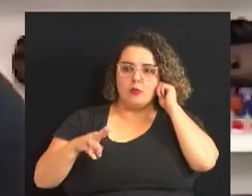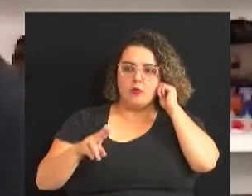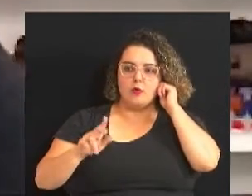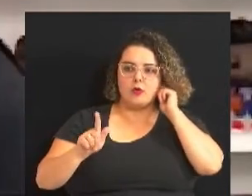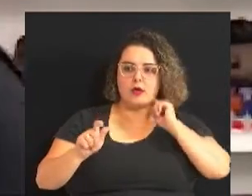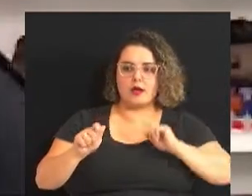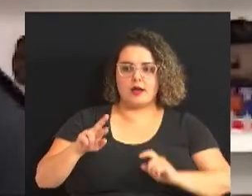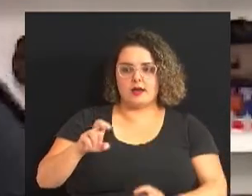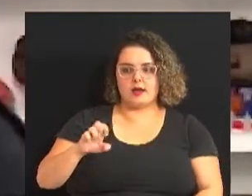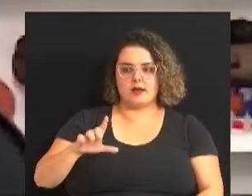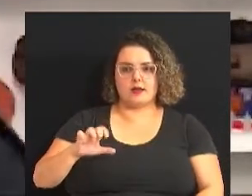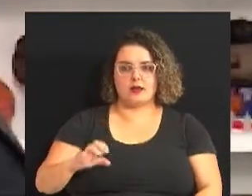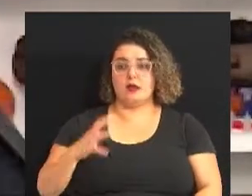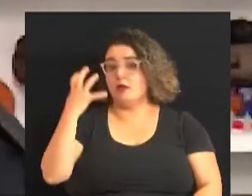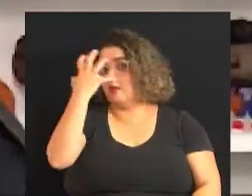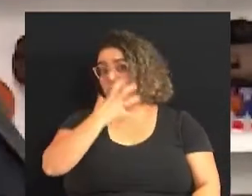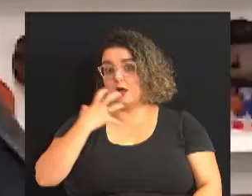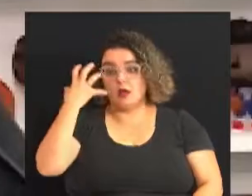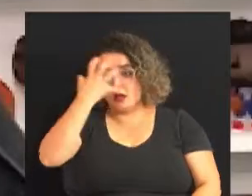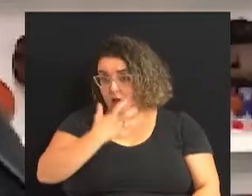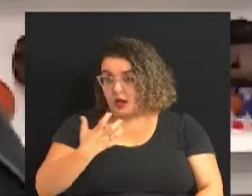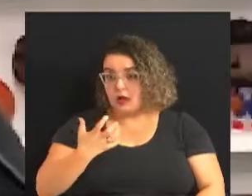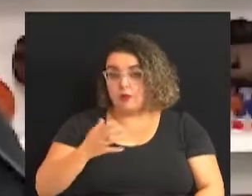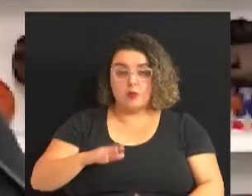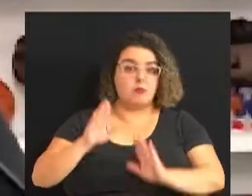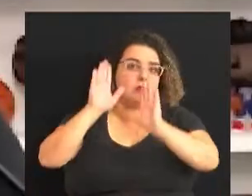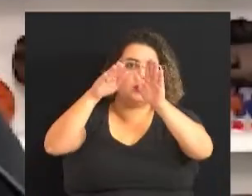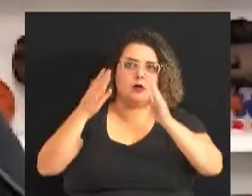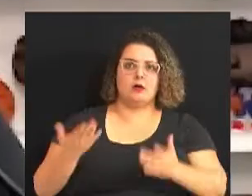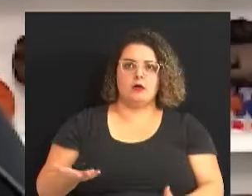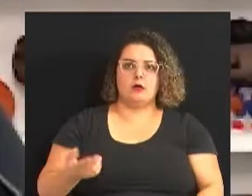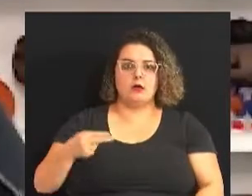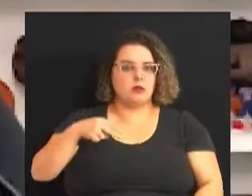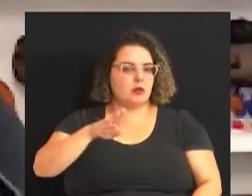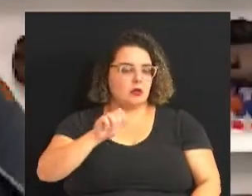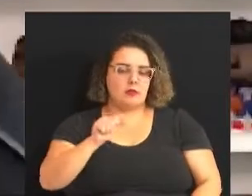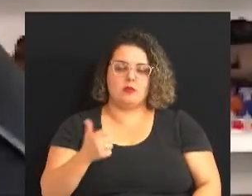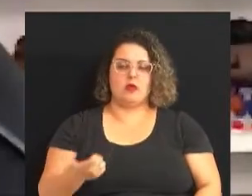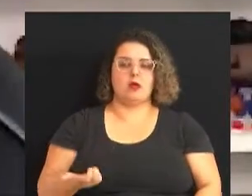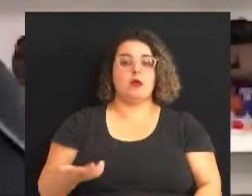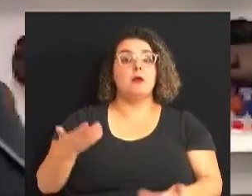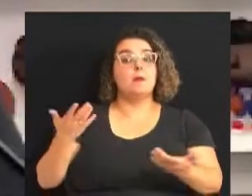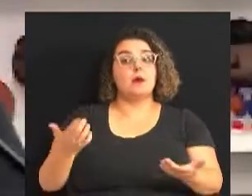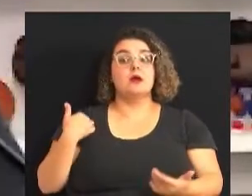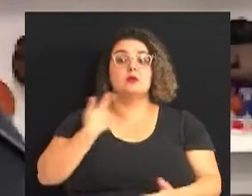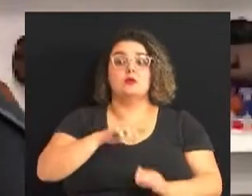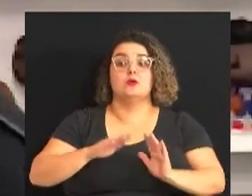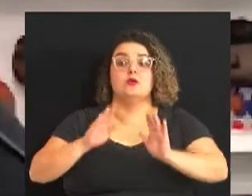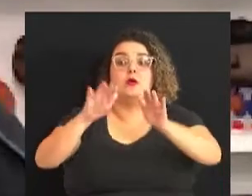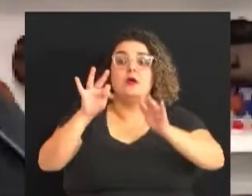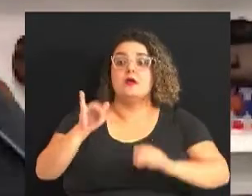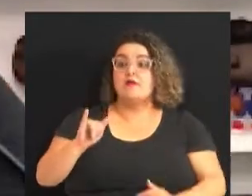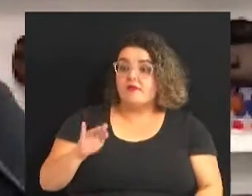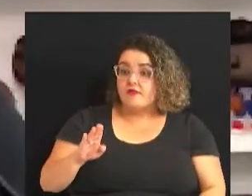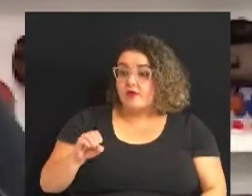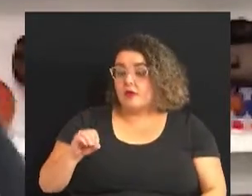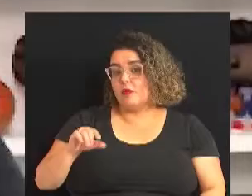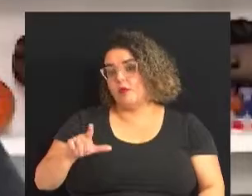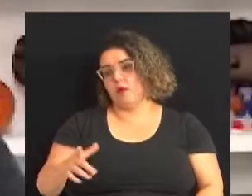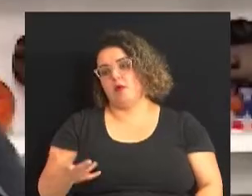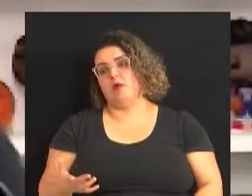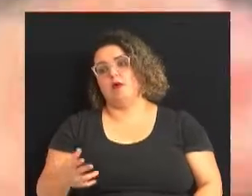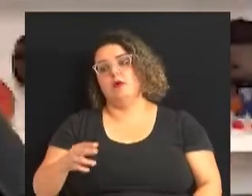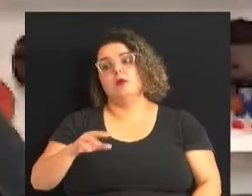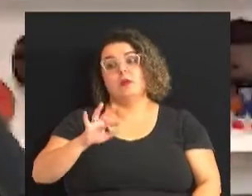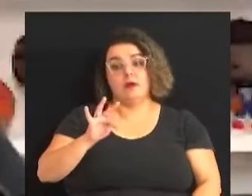ele também é apaixonado por NBA. Mas o basquetebol, o nosso basquetebol, é mais o basquetebol FIBA, o basquetebol da Federação Internacional,